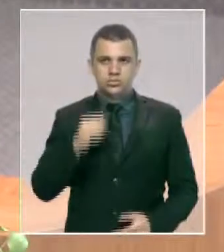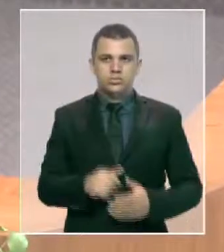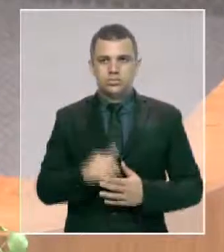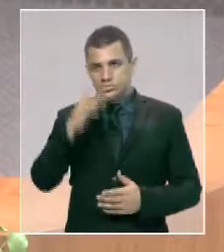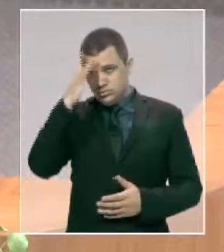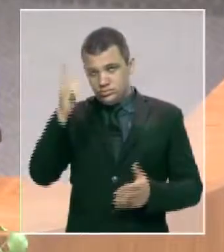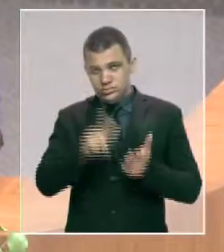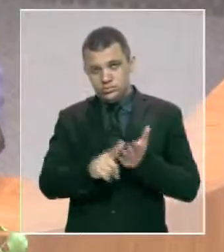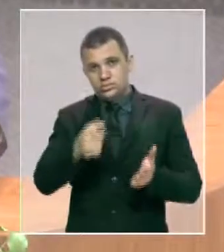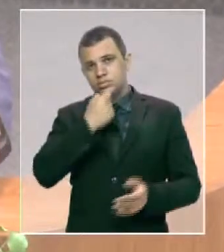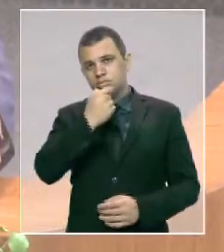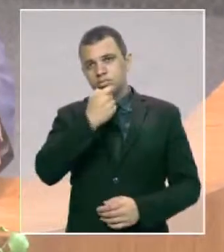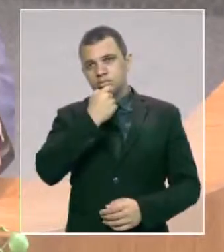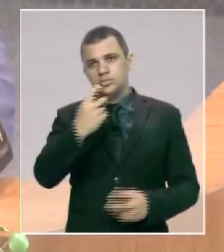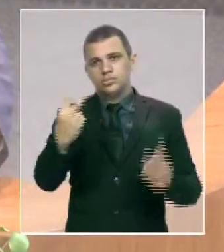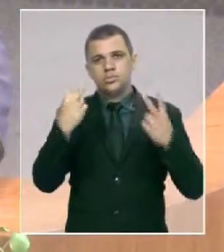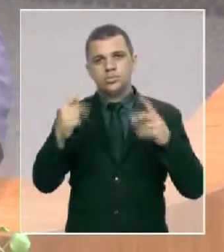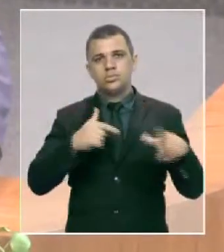Legislativa,